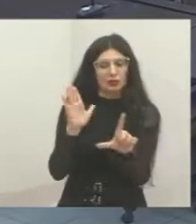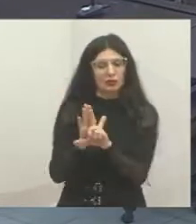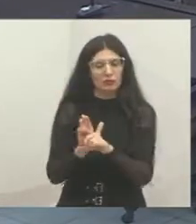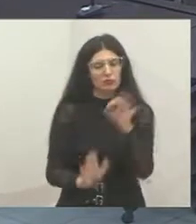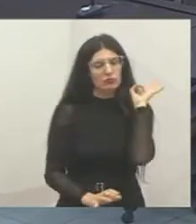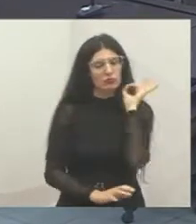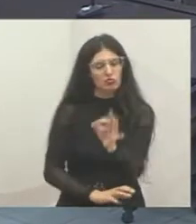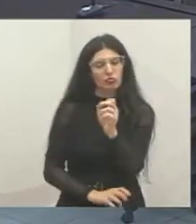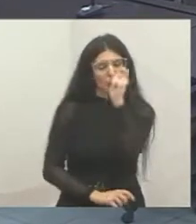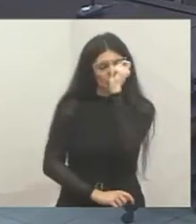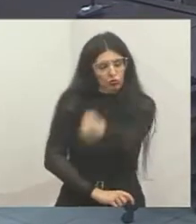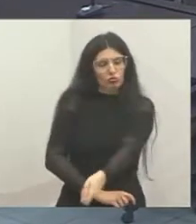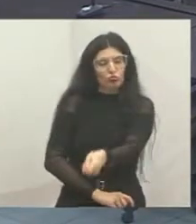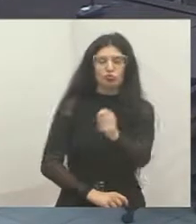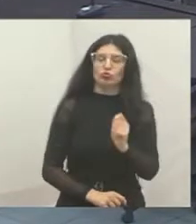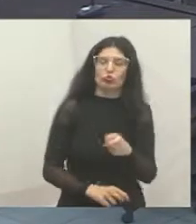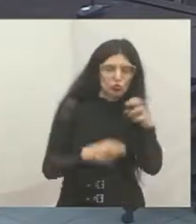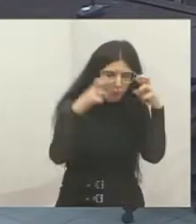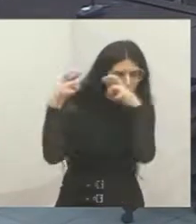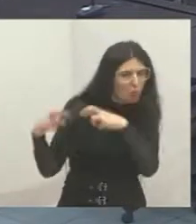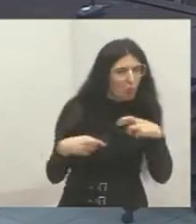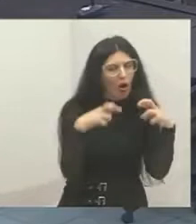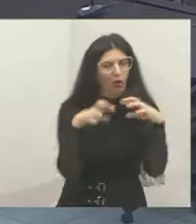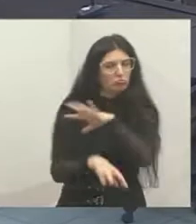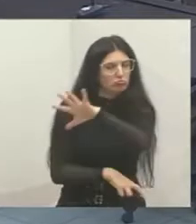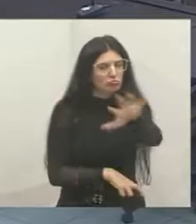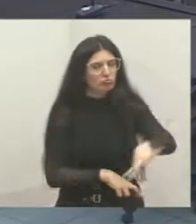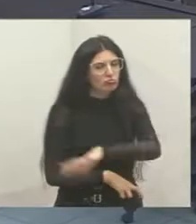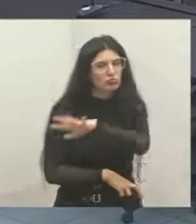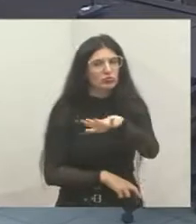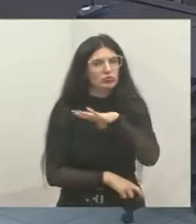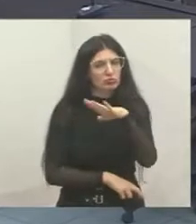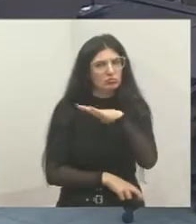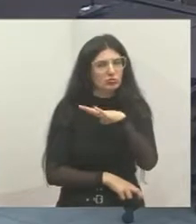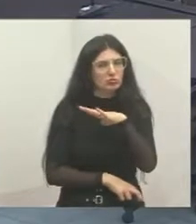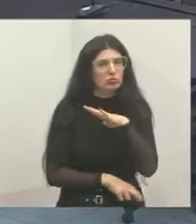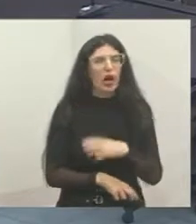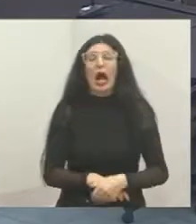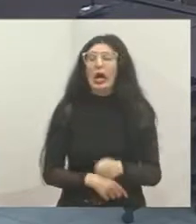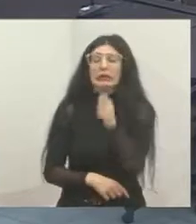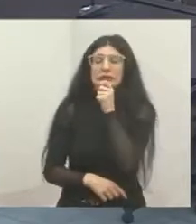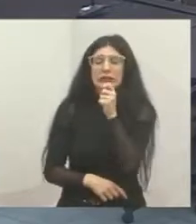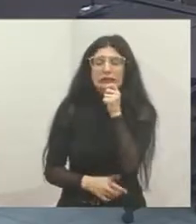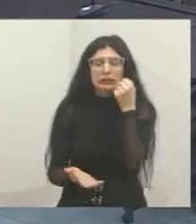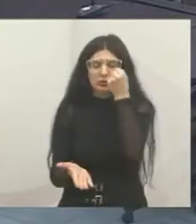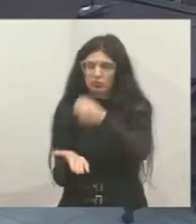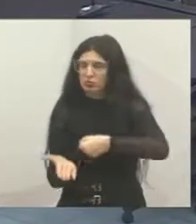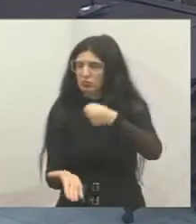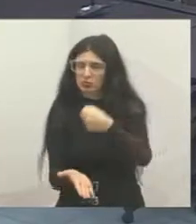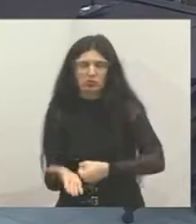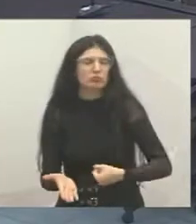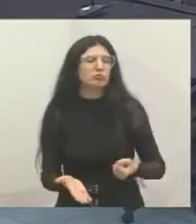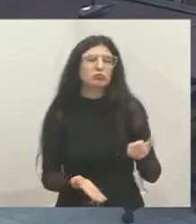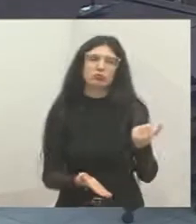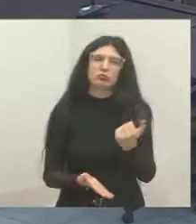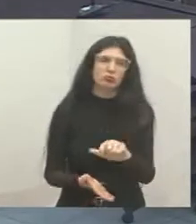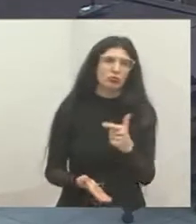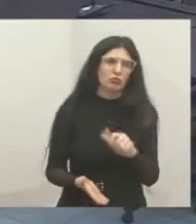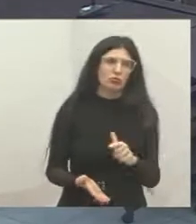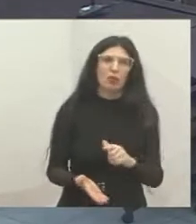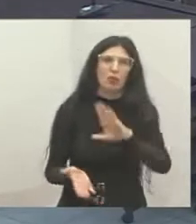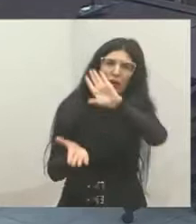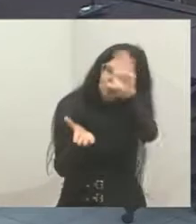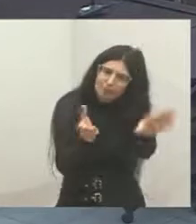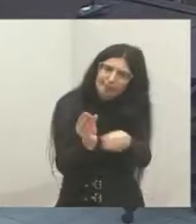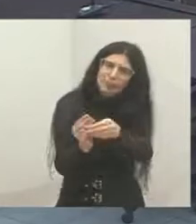ele faz, né, toda a fiscalização do município, ele ainda não tem a obrigatoriedade da qual o Turci coloca para fazer a sua